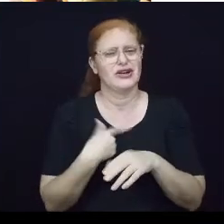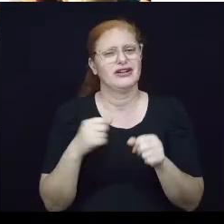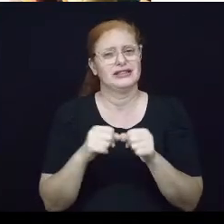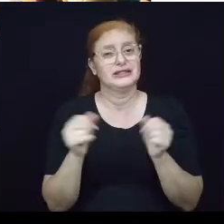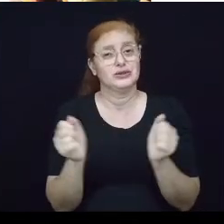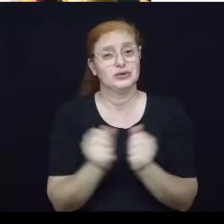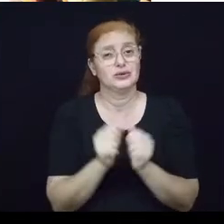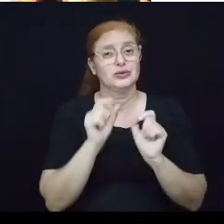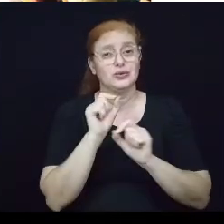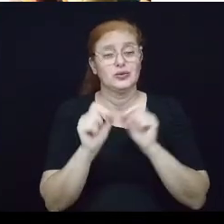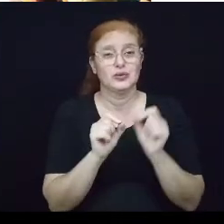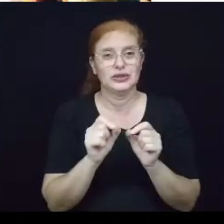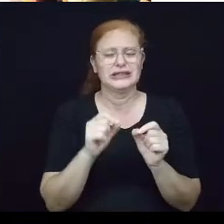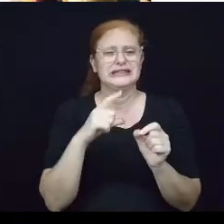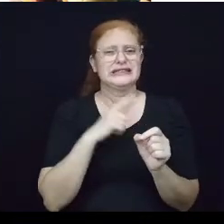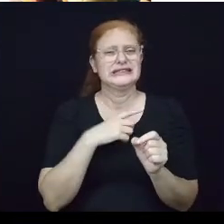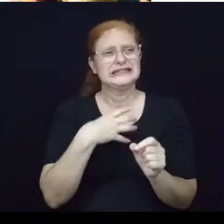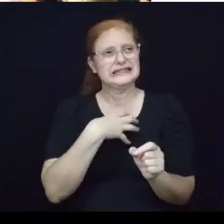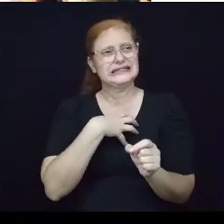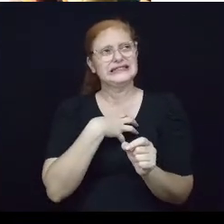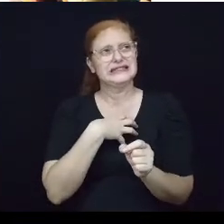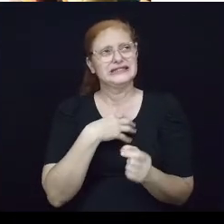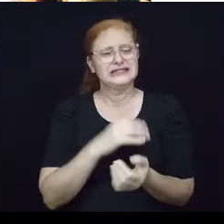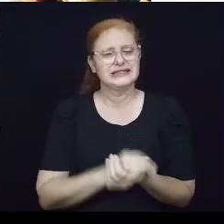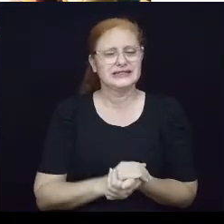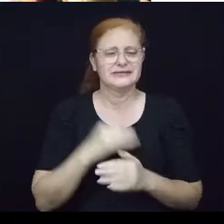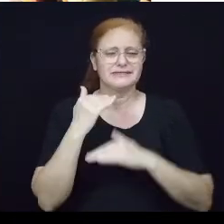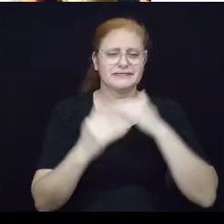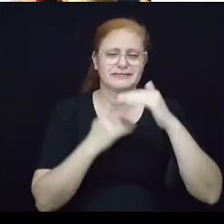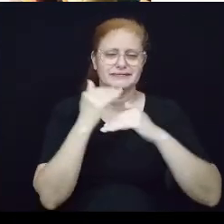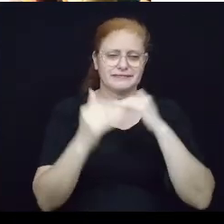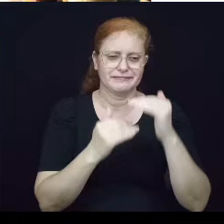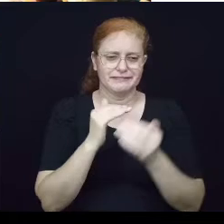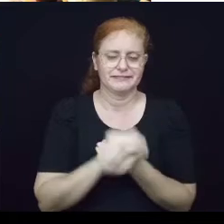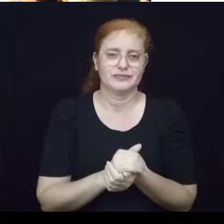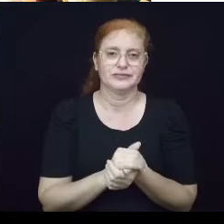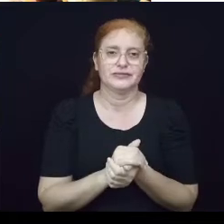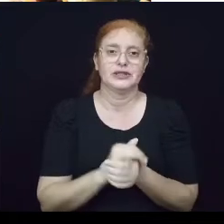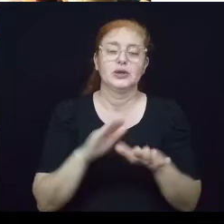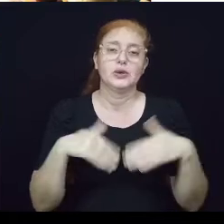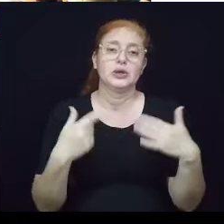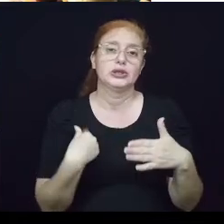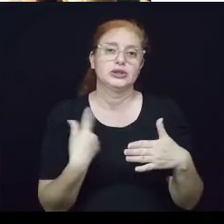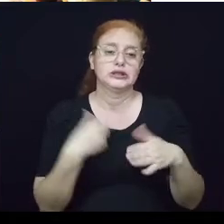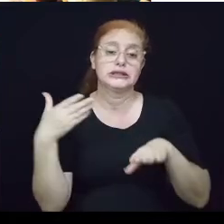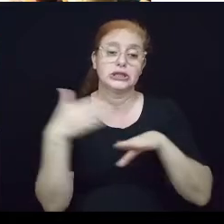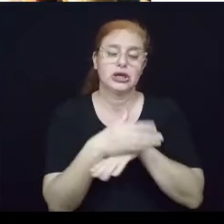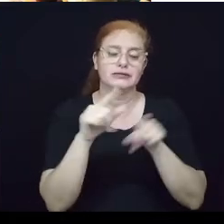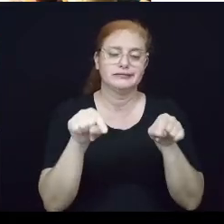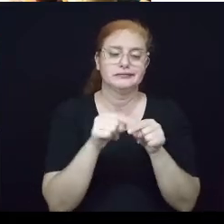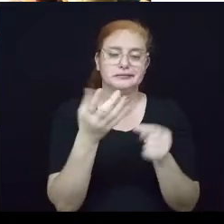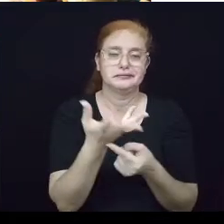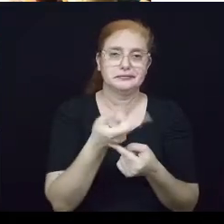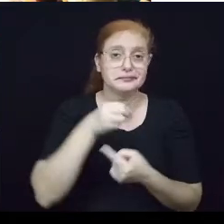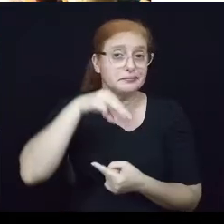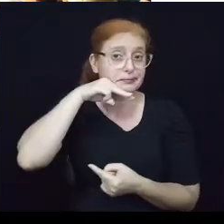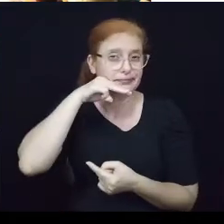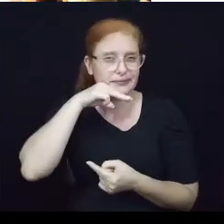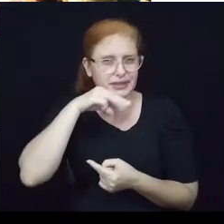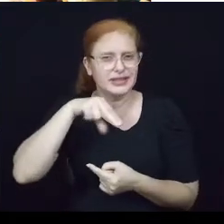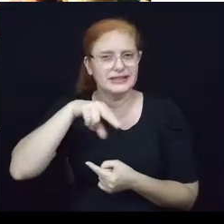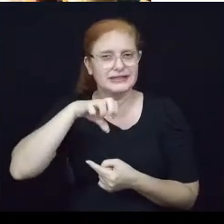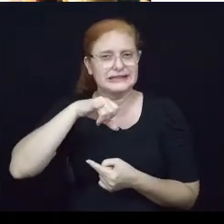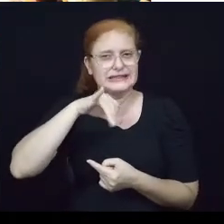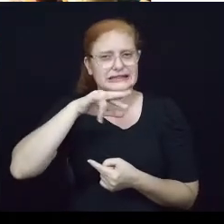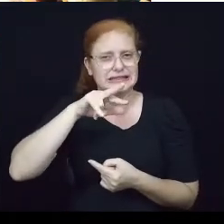juntos, né, foi tomando uma forma no processo. Quando nós chegamos no ateliê do Mauro, a Neiva